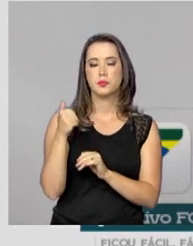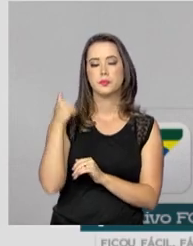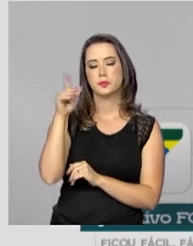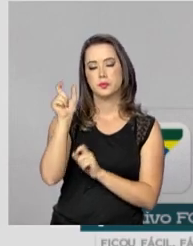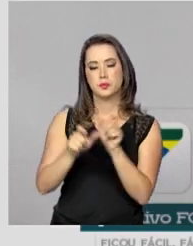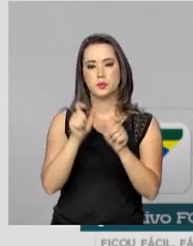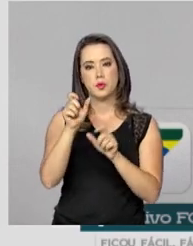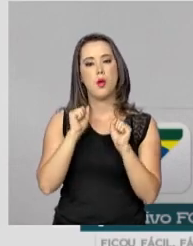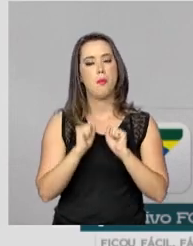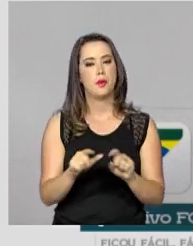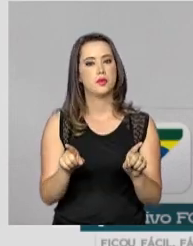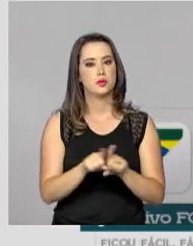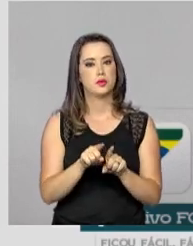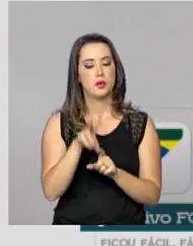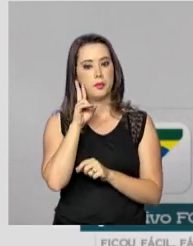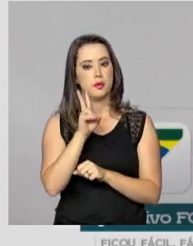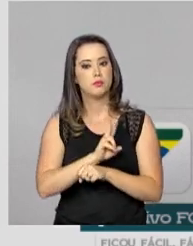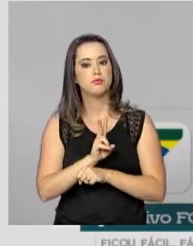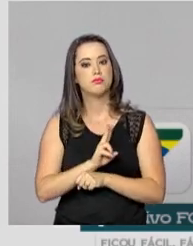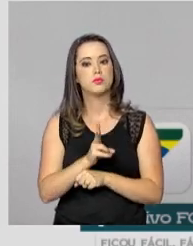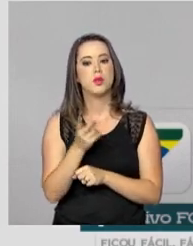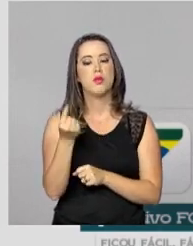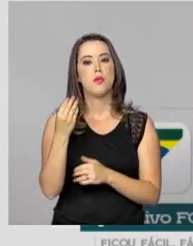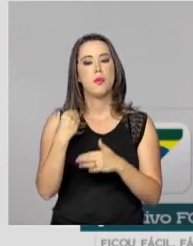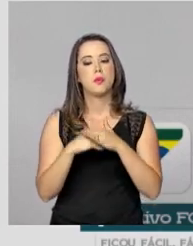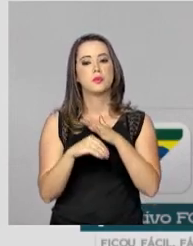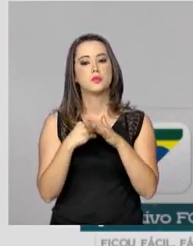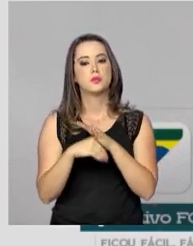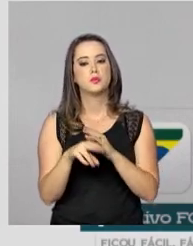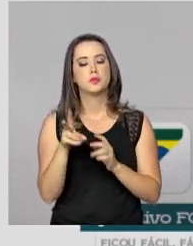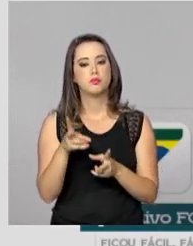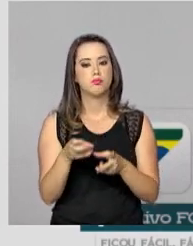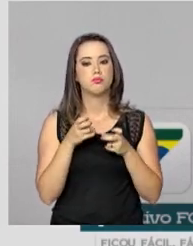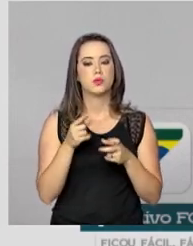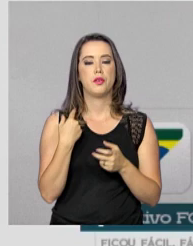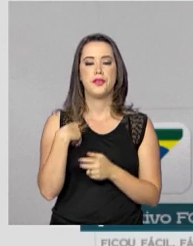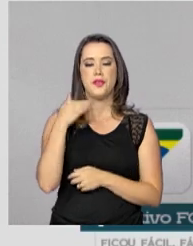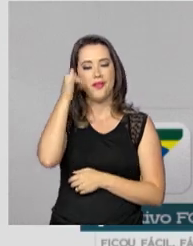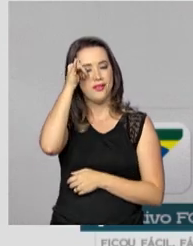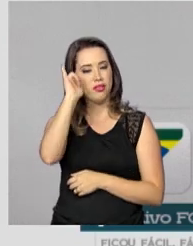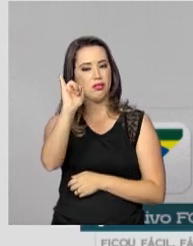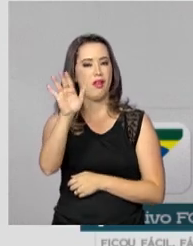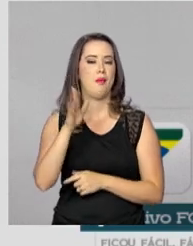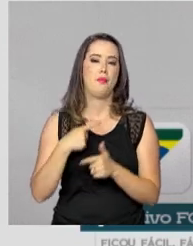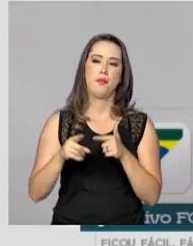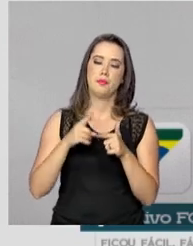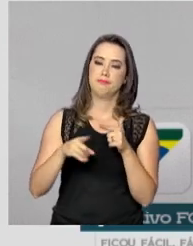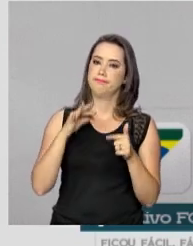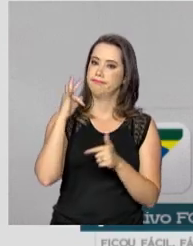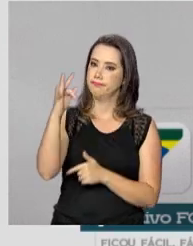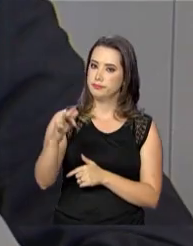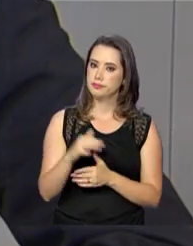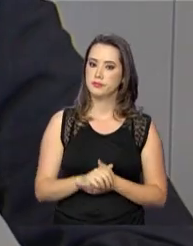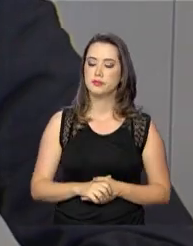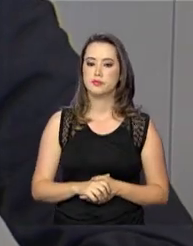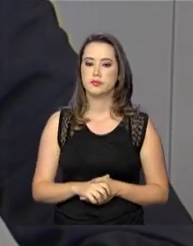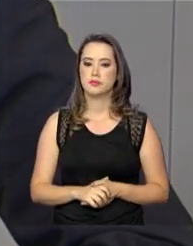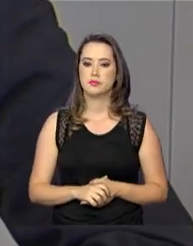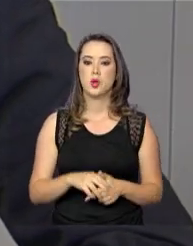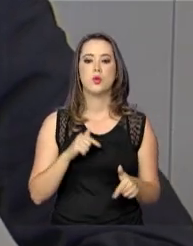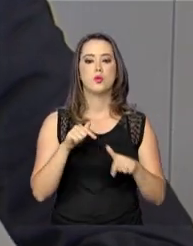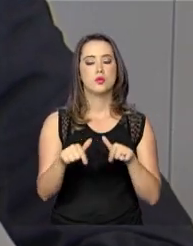trabalhador pode também monitorar os depósitos por conta própria e evitar surpresas na hora de acessar o benefício o trabalhador